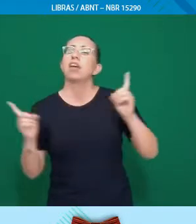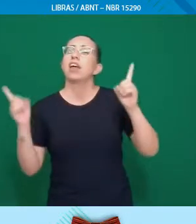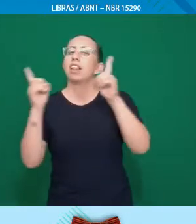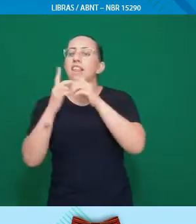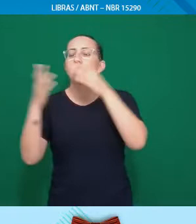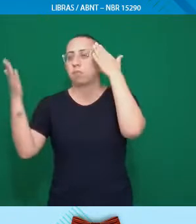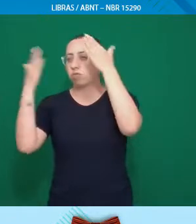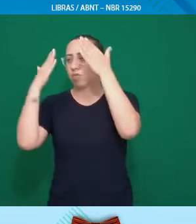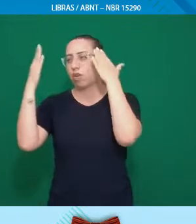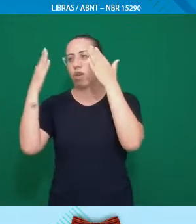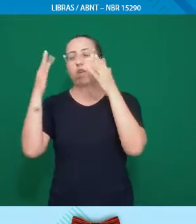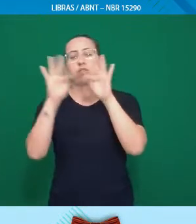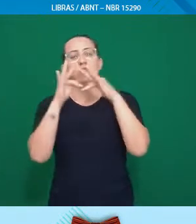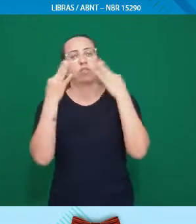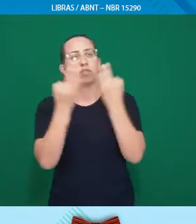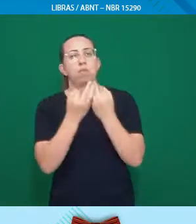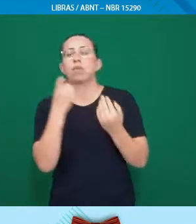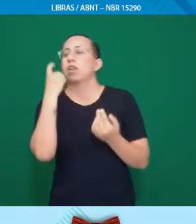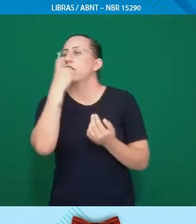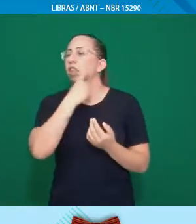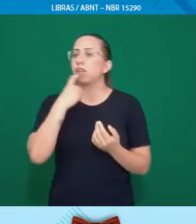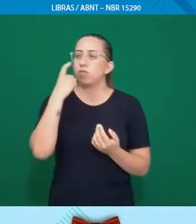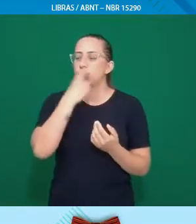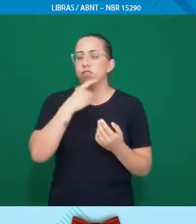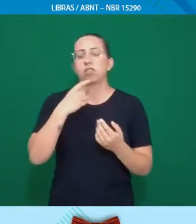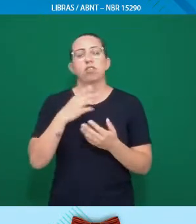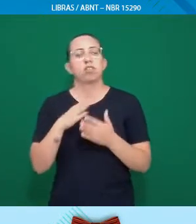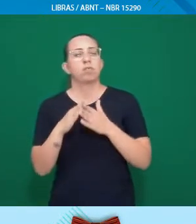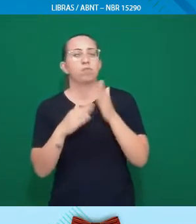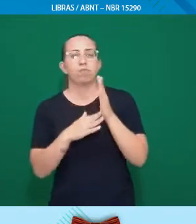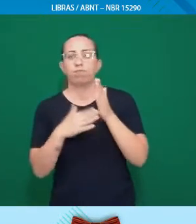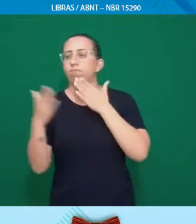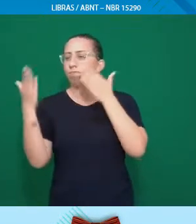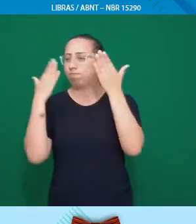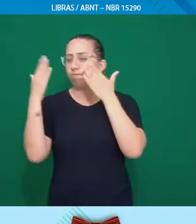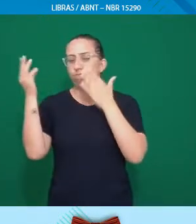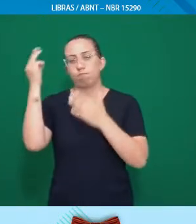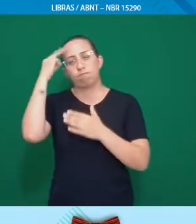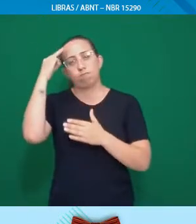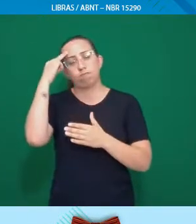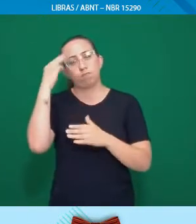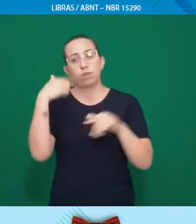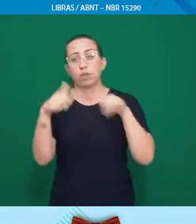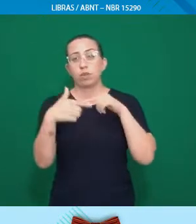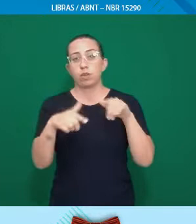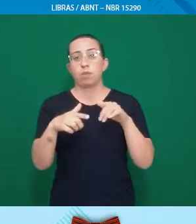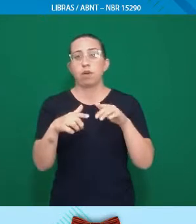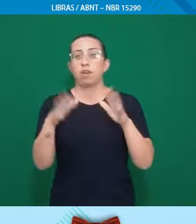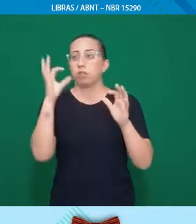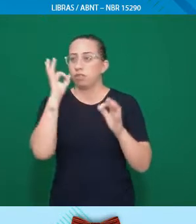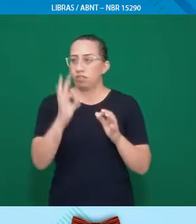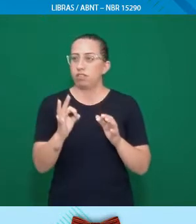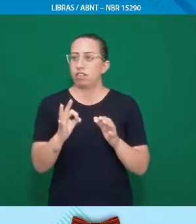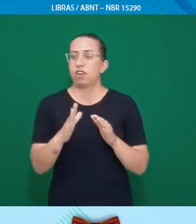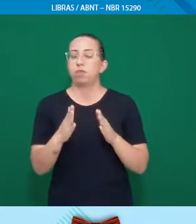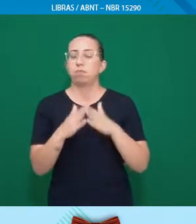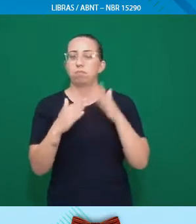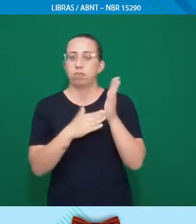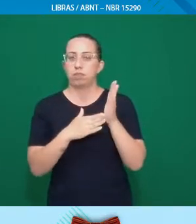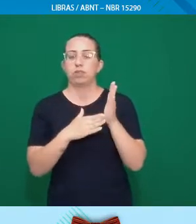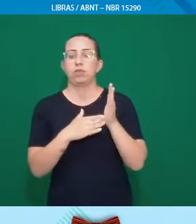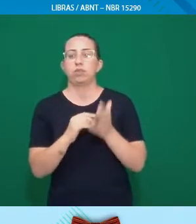atender também as famílias com dentista é com psicólogo tá você faz um trabalho completo Papo né então se ver